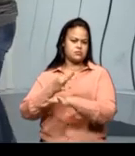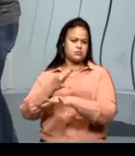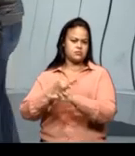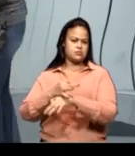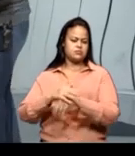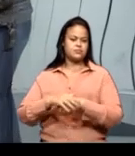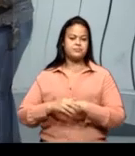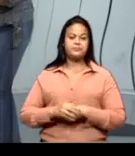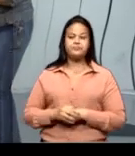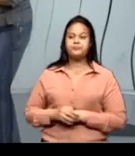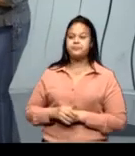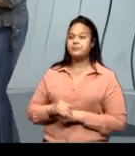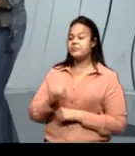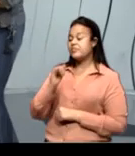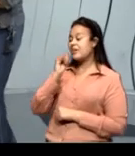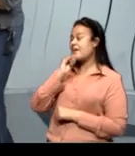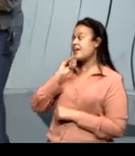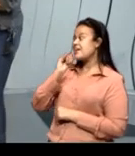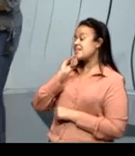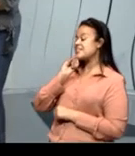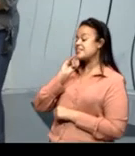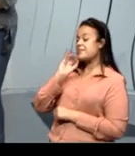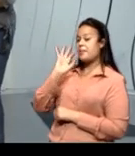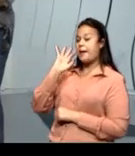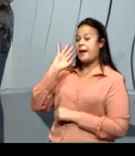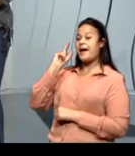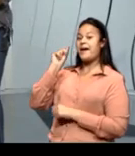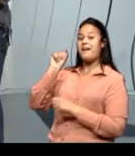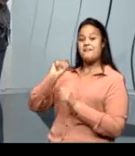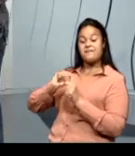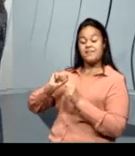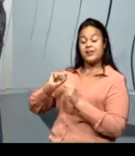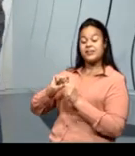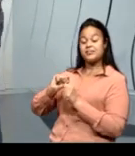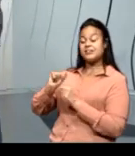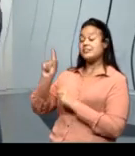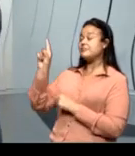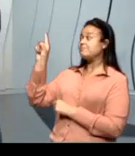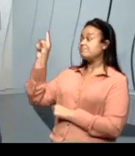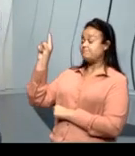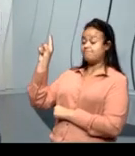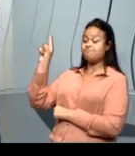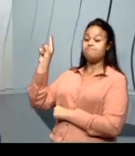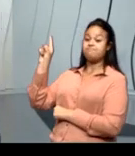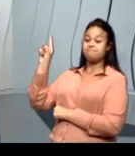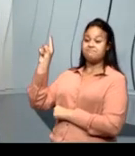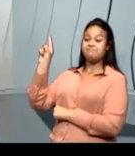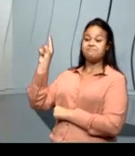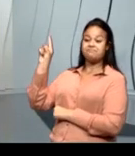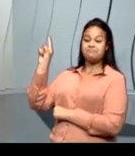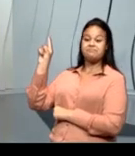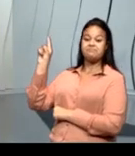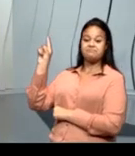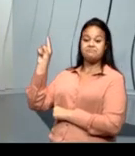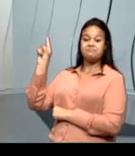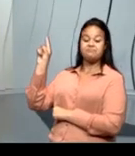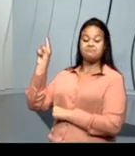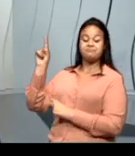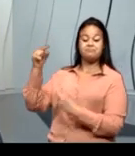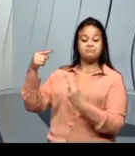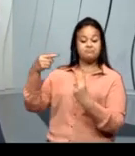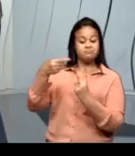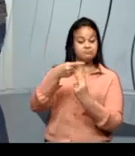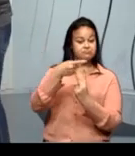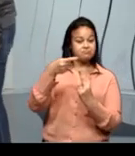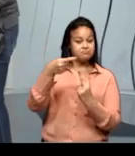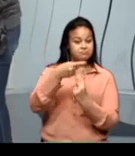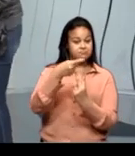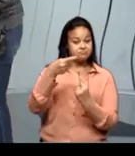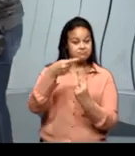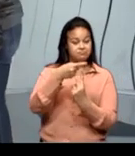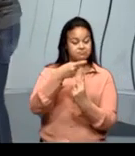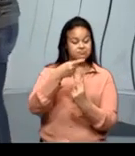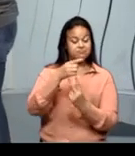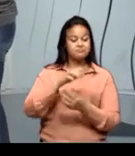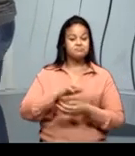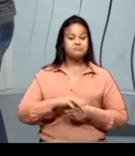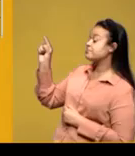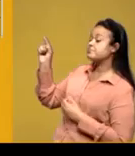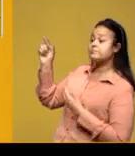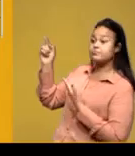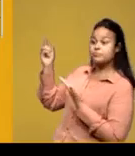um exemplo para nós resolvermos estes casos de resultante de vetores. Vamos